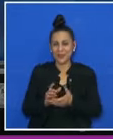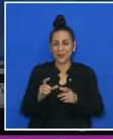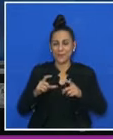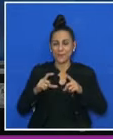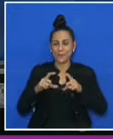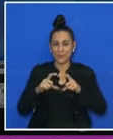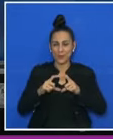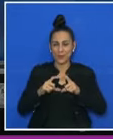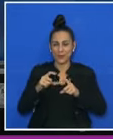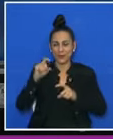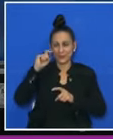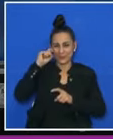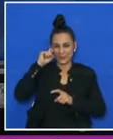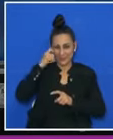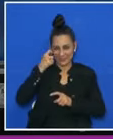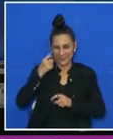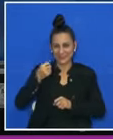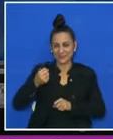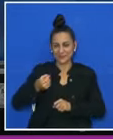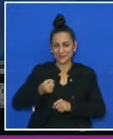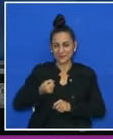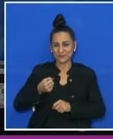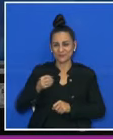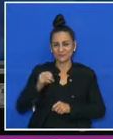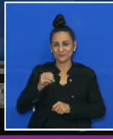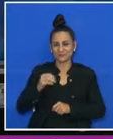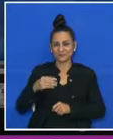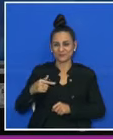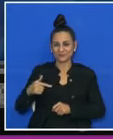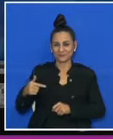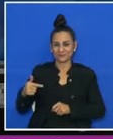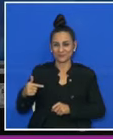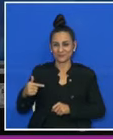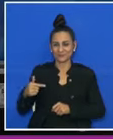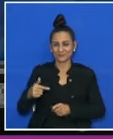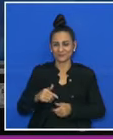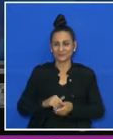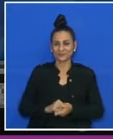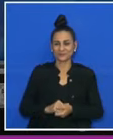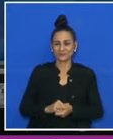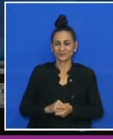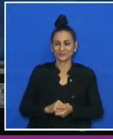preta, 07. Preta, 07.